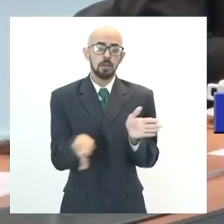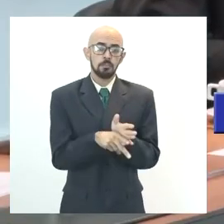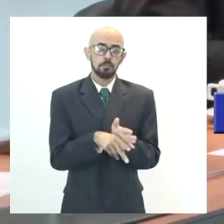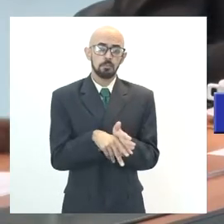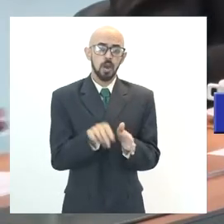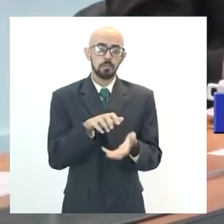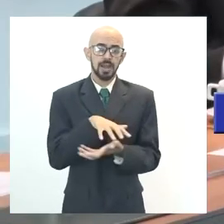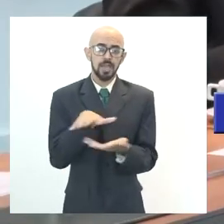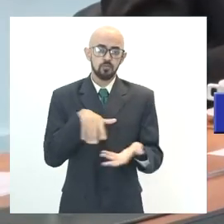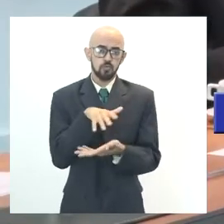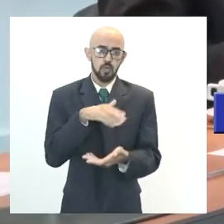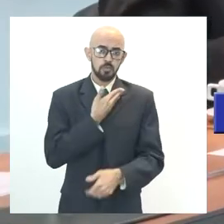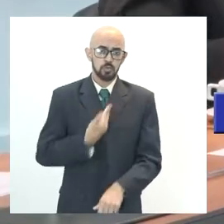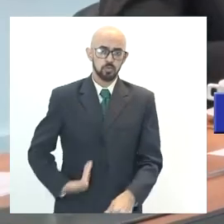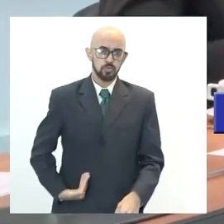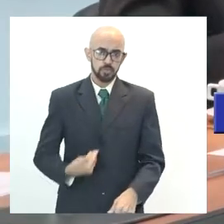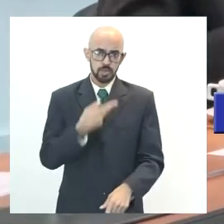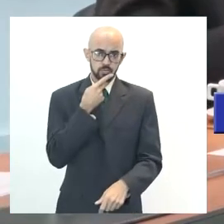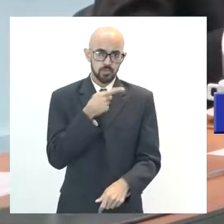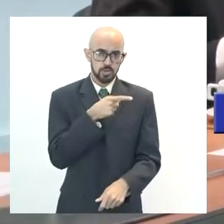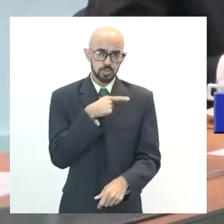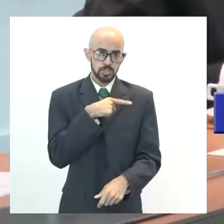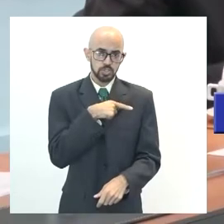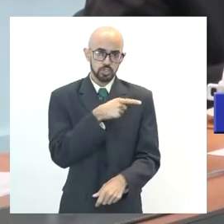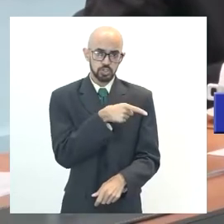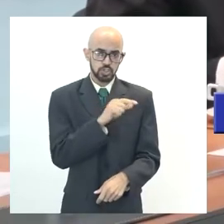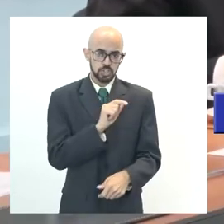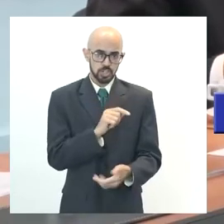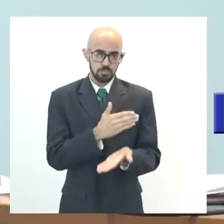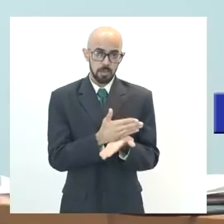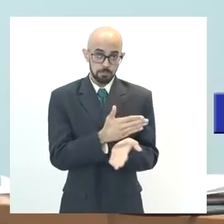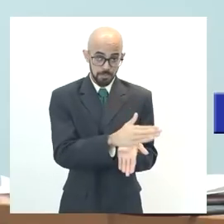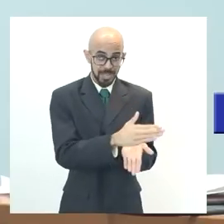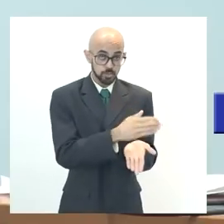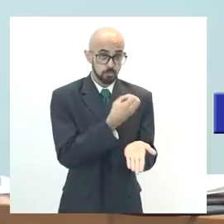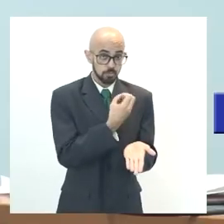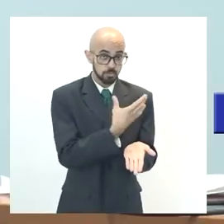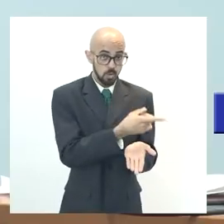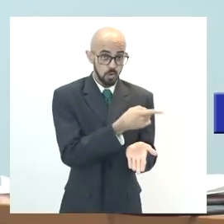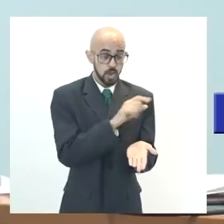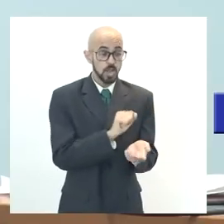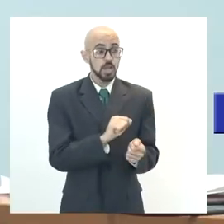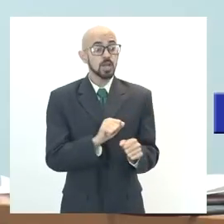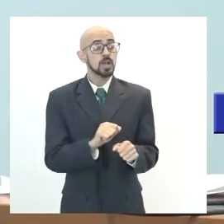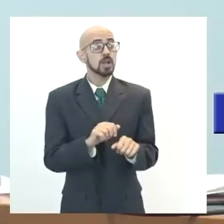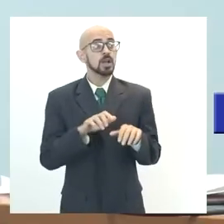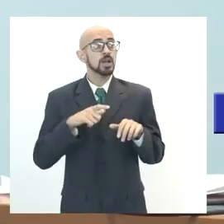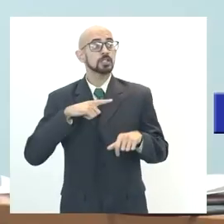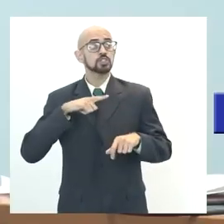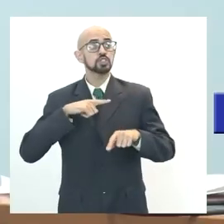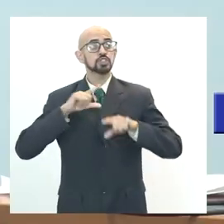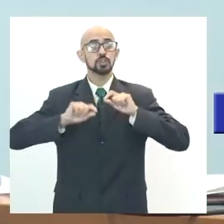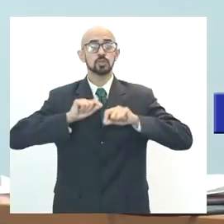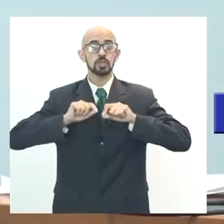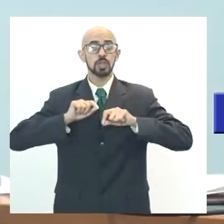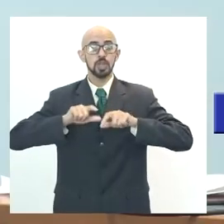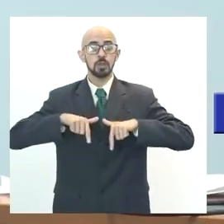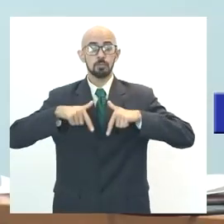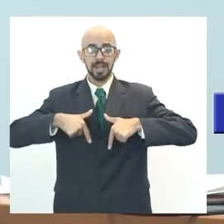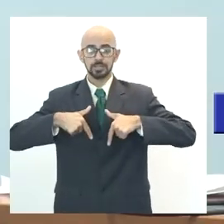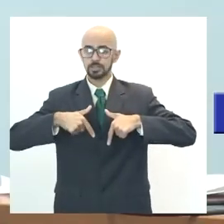reforma que o governo mandou que tinha parte boa mas forma ela não ataco problemas principais mas tinha por exemplo uma medida que é